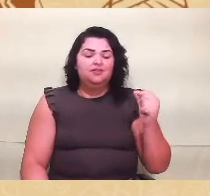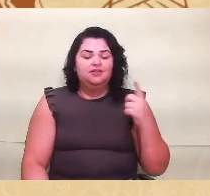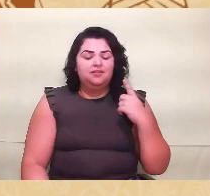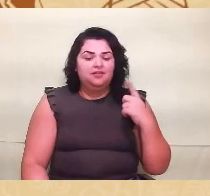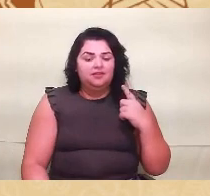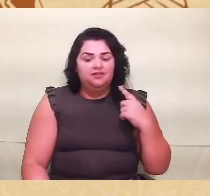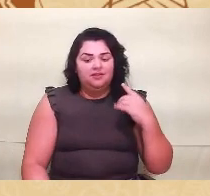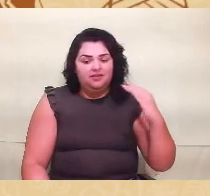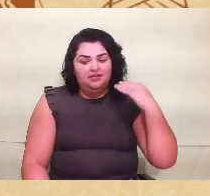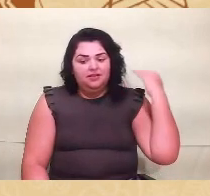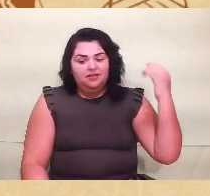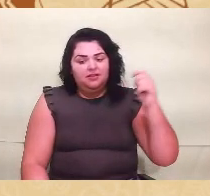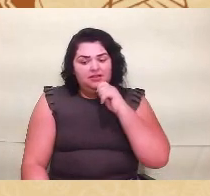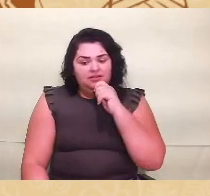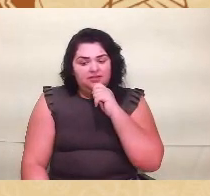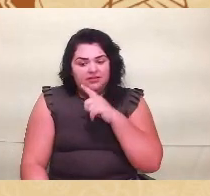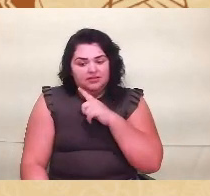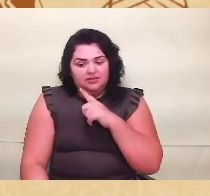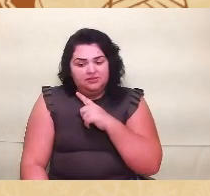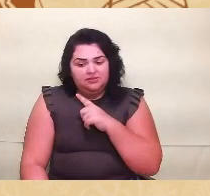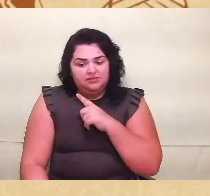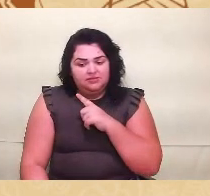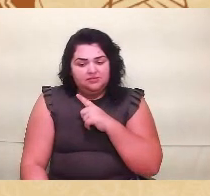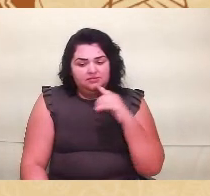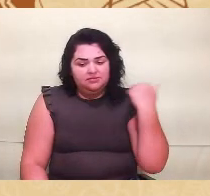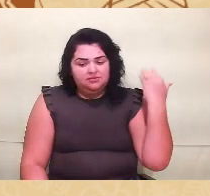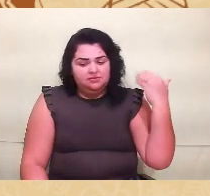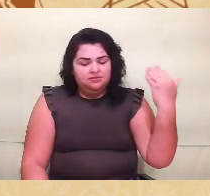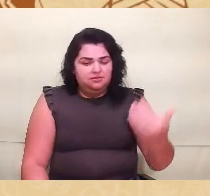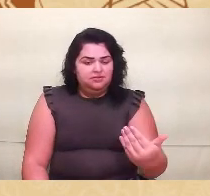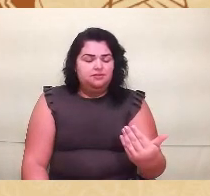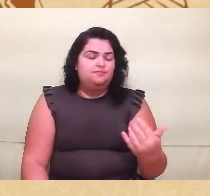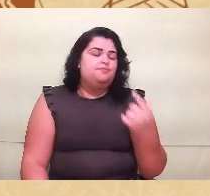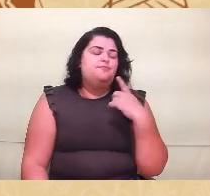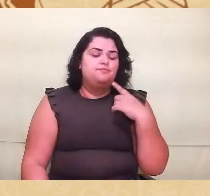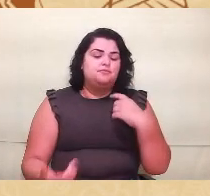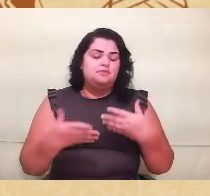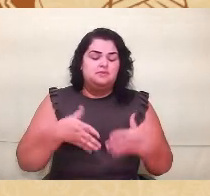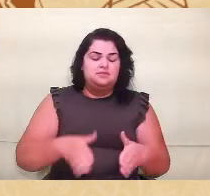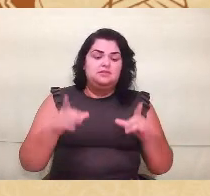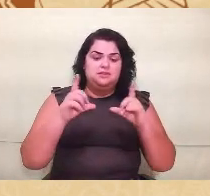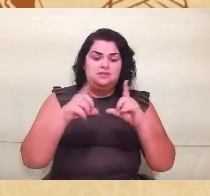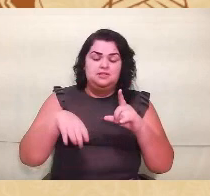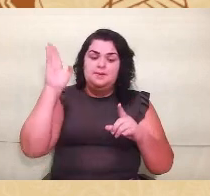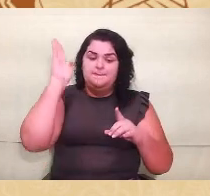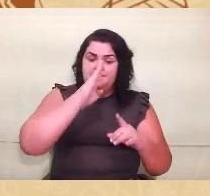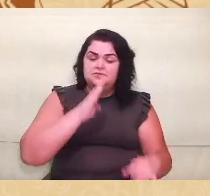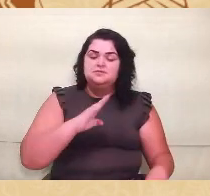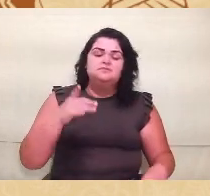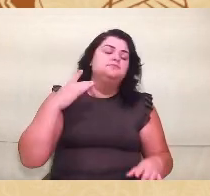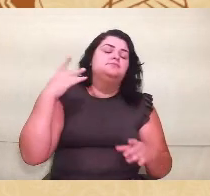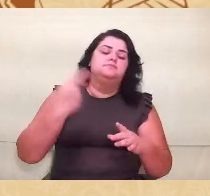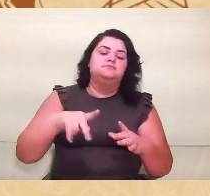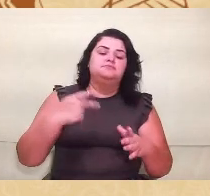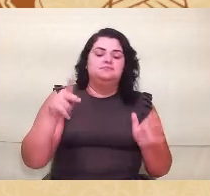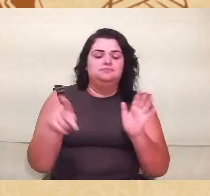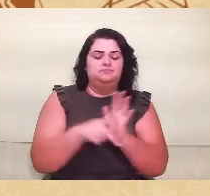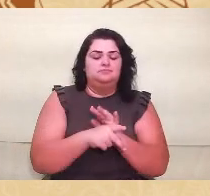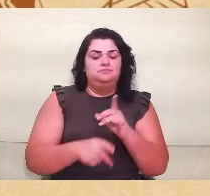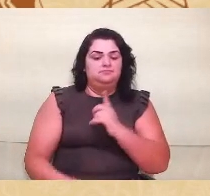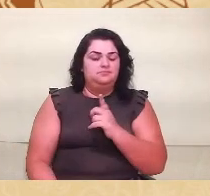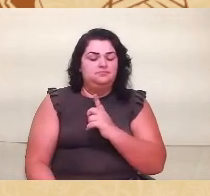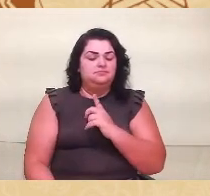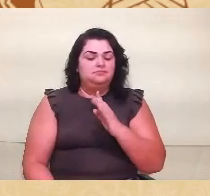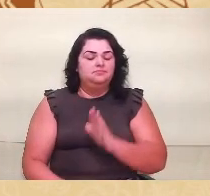no comum dela, ancestralidade. Seja nascida aqui no Brasil ou fora daqui, né? Por isso que, por vezes, as